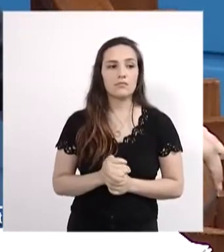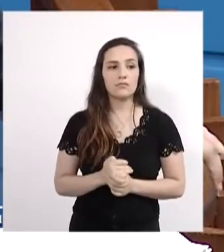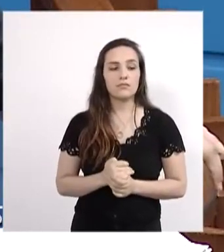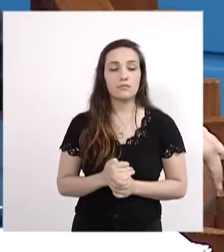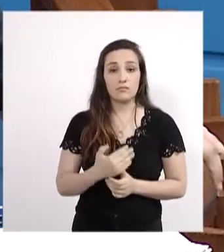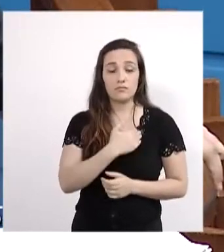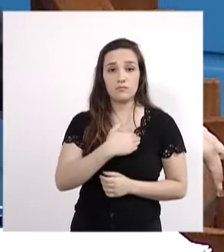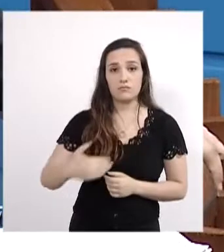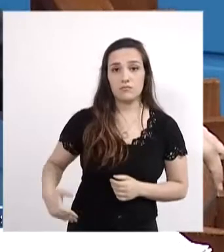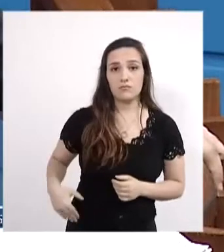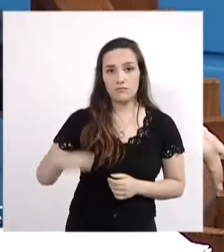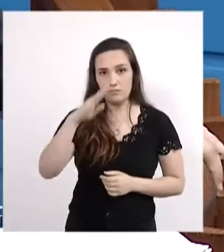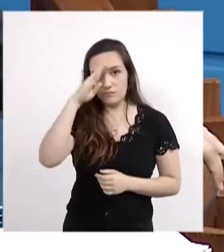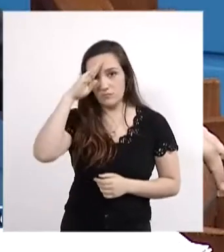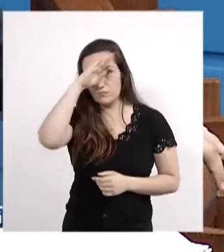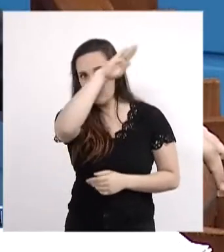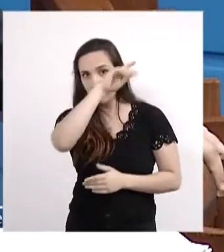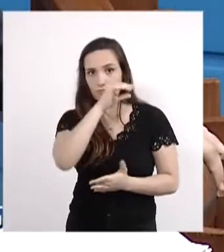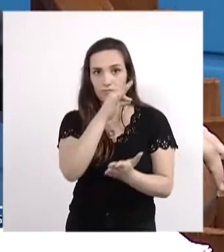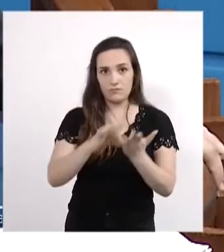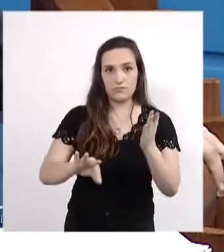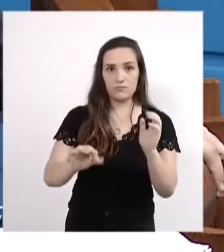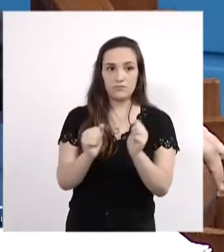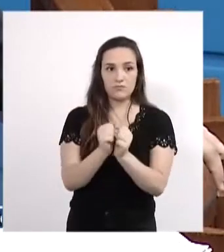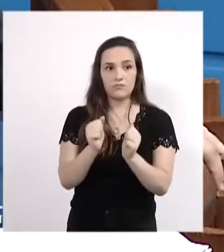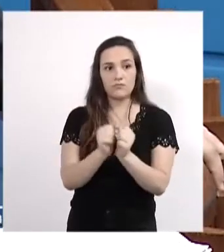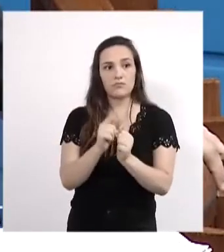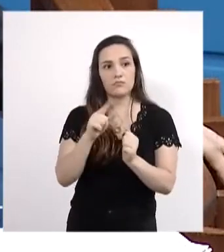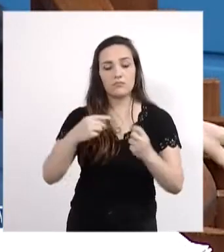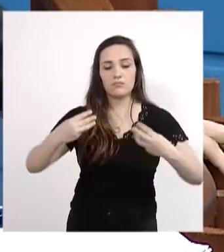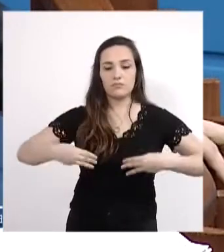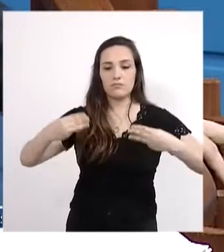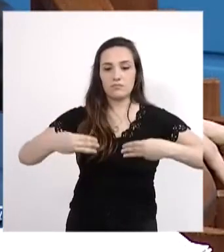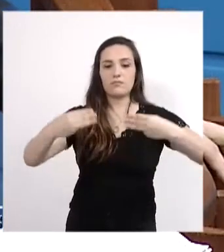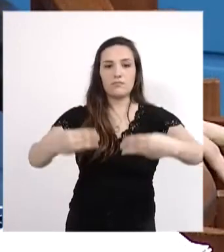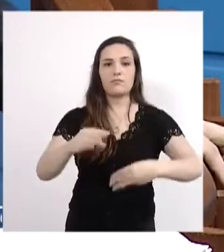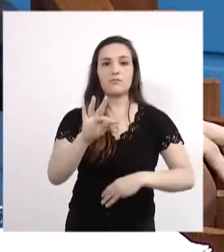Bolsonaro assinou, junto com a ministra Tereza Cristina desse estado,